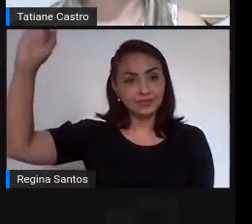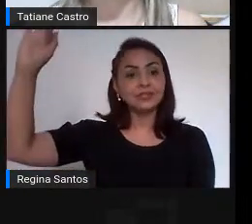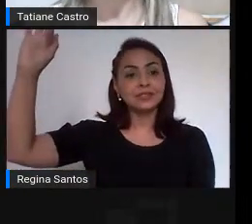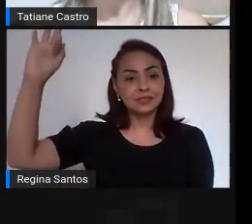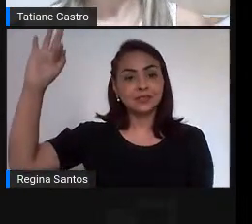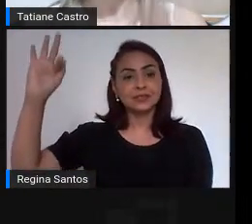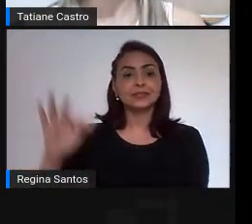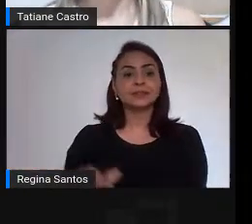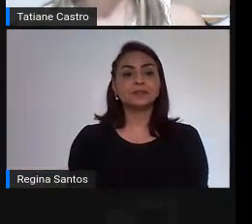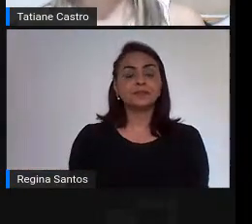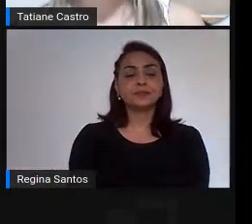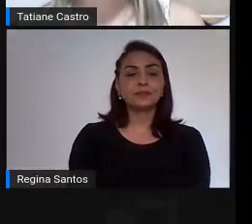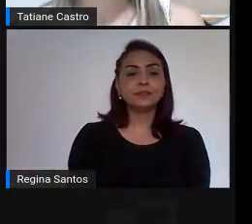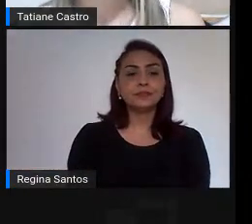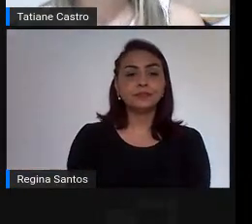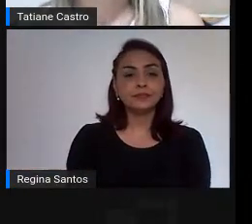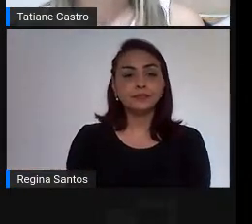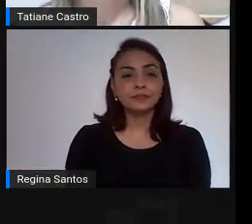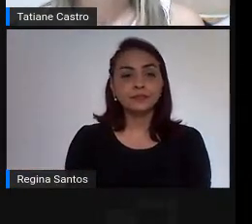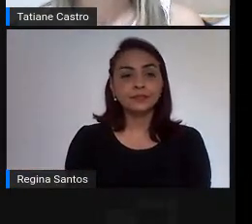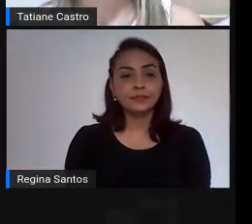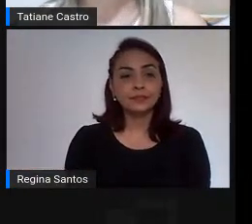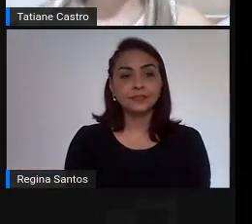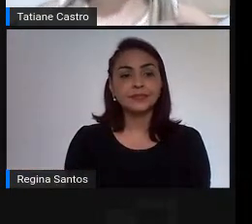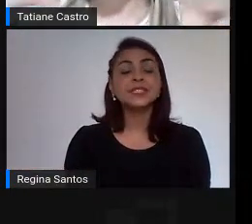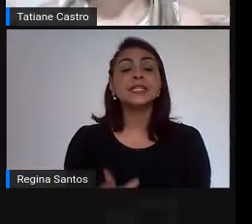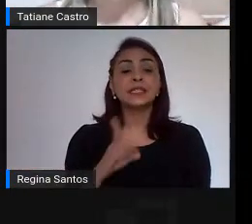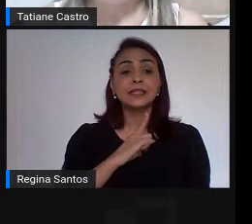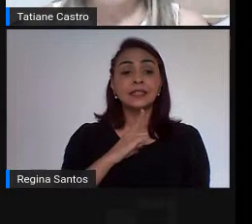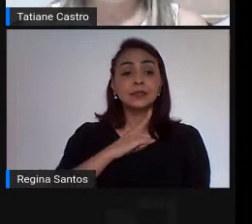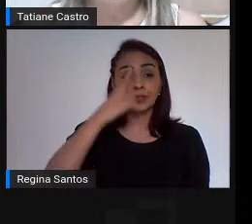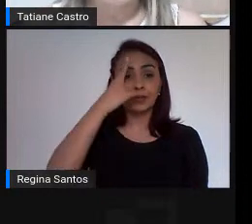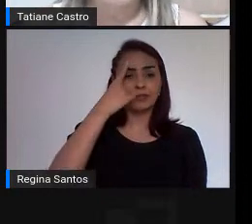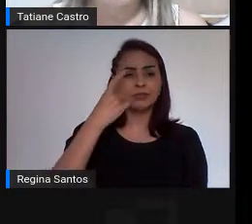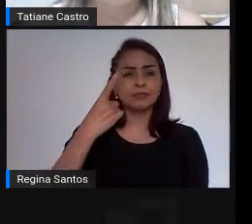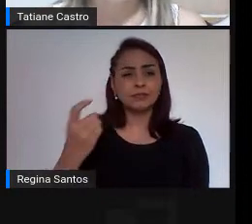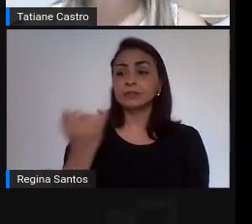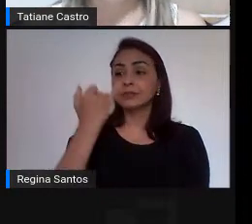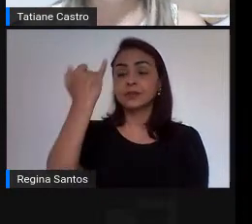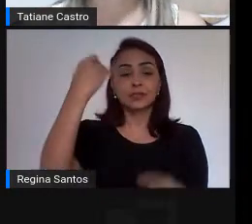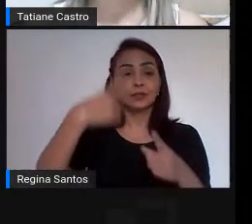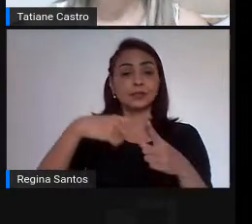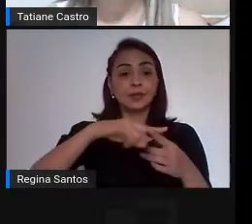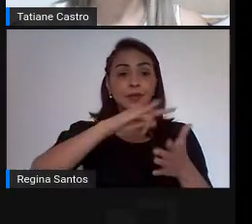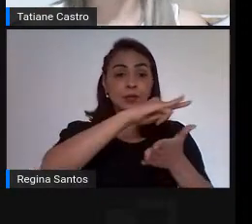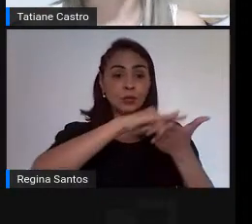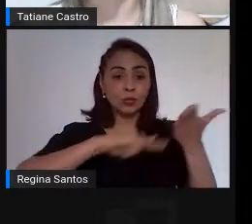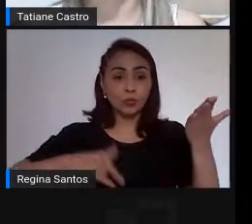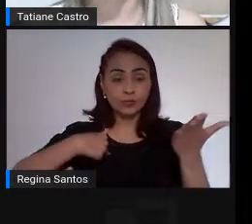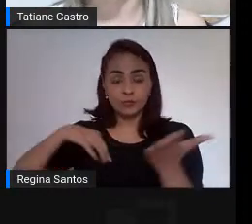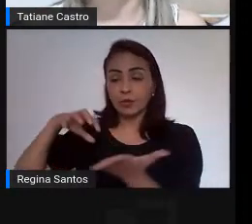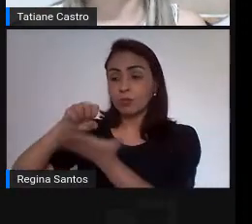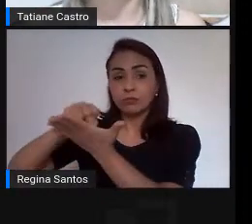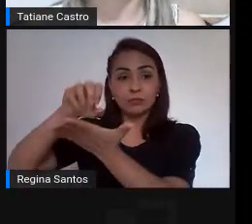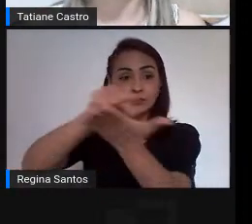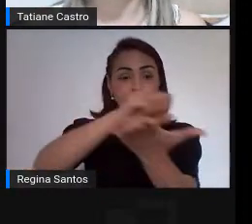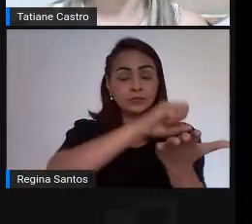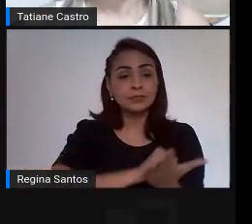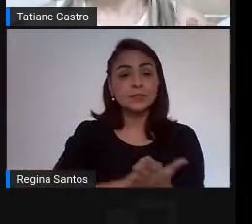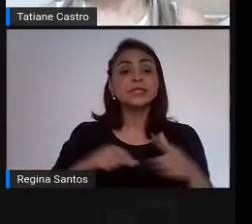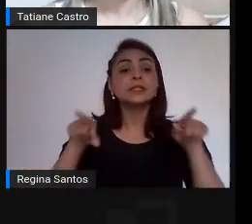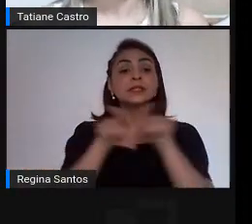estrangeira. E aí a gente tem uma coisa interessante, porque os documentos que eu coletei e também os testemunhos dos